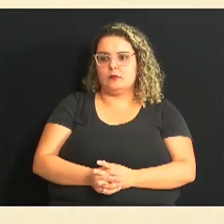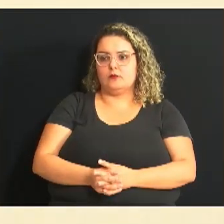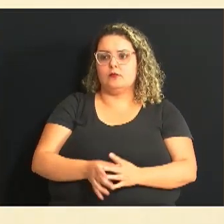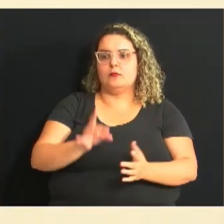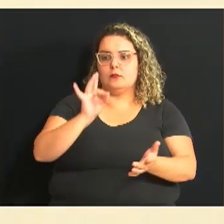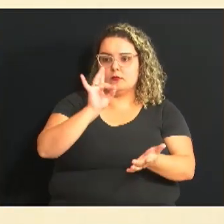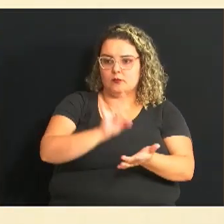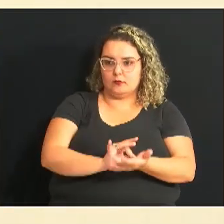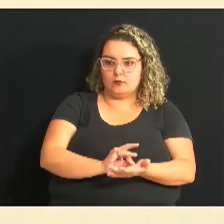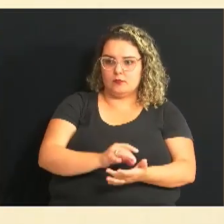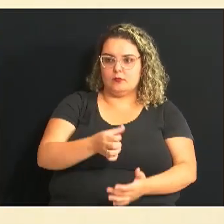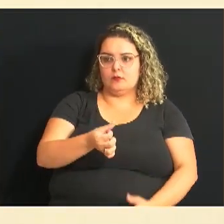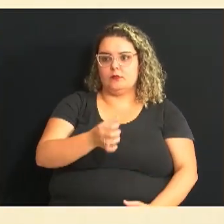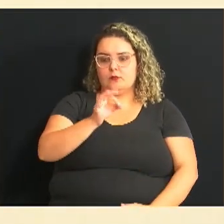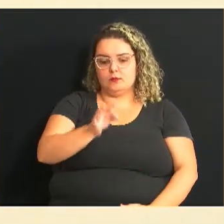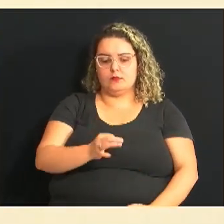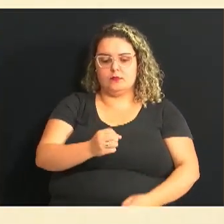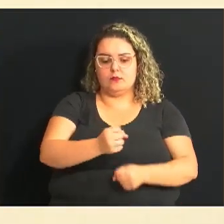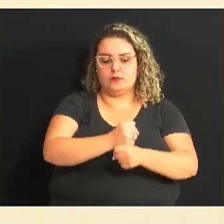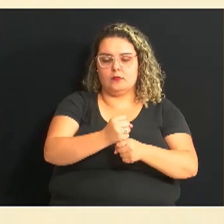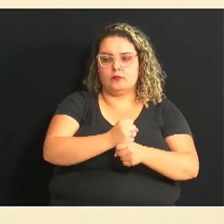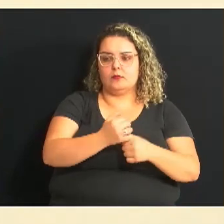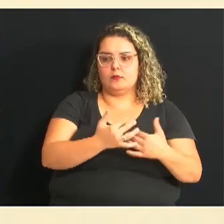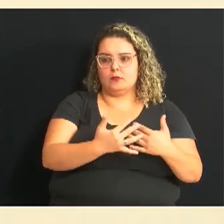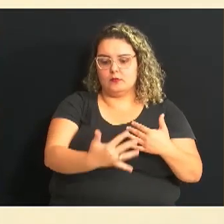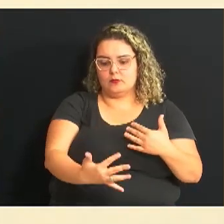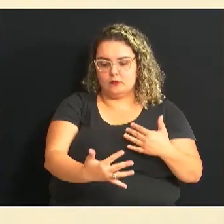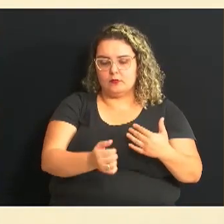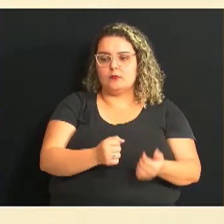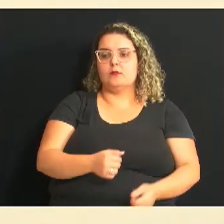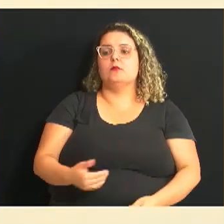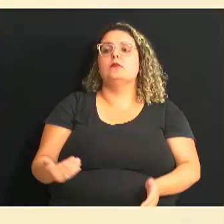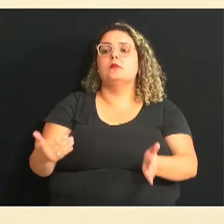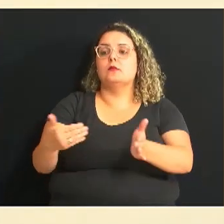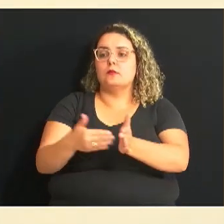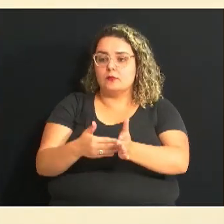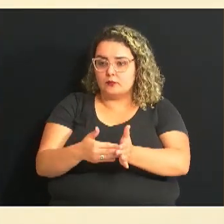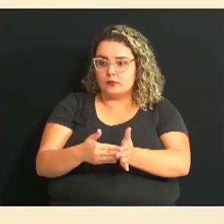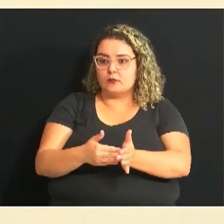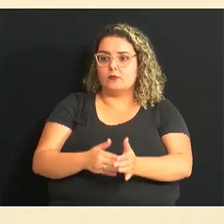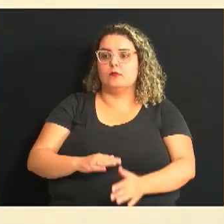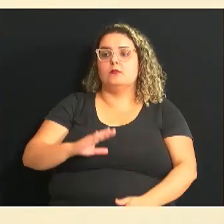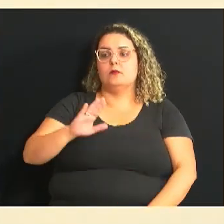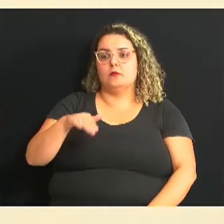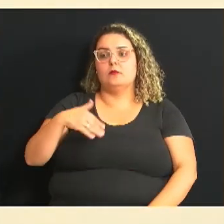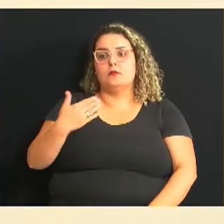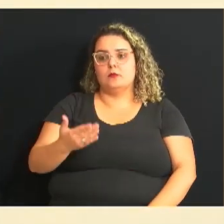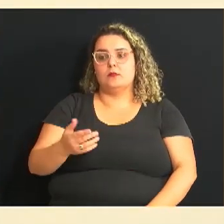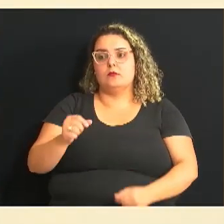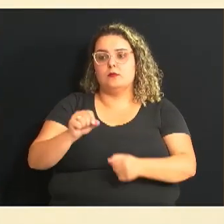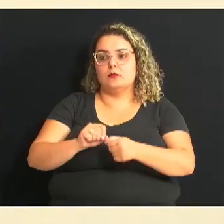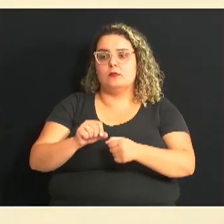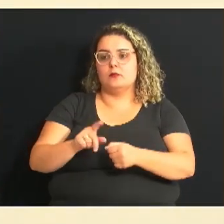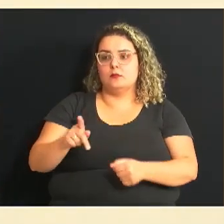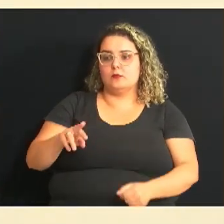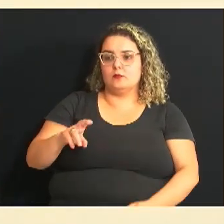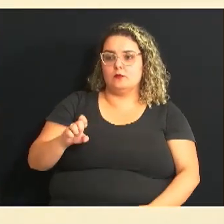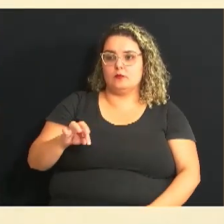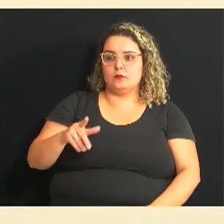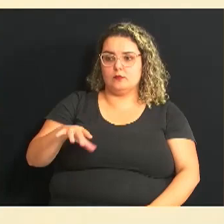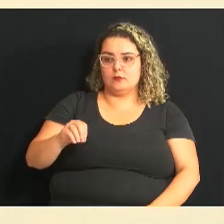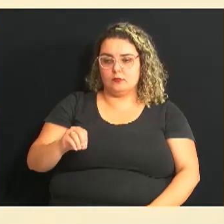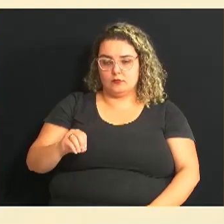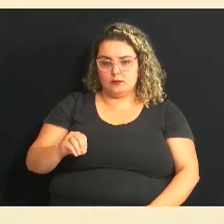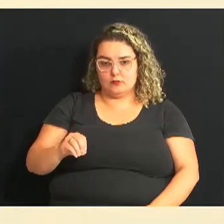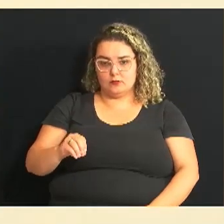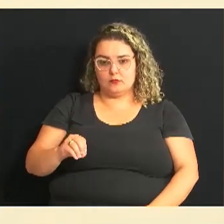o 6% durante o ano calendário, e o outro é quando você vai, de fato, prestar contas com o governo federal, e